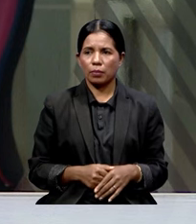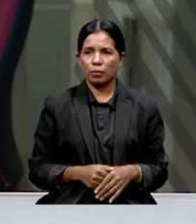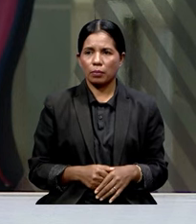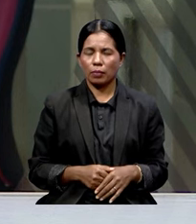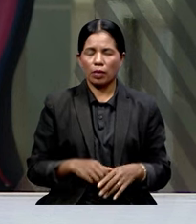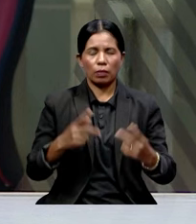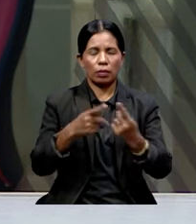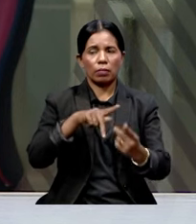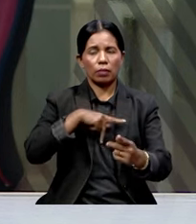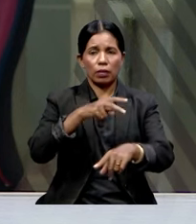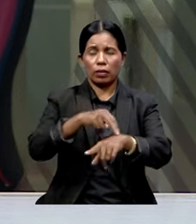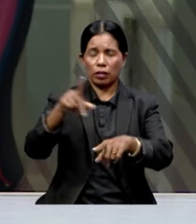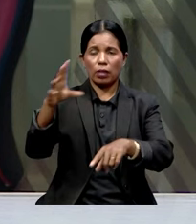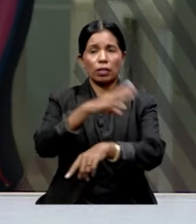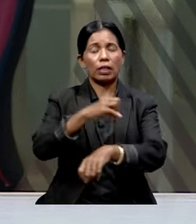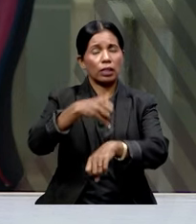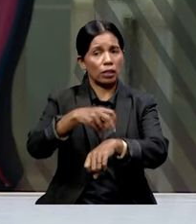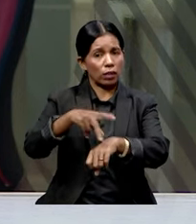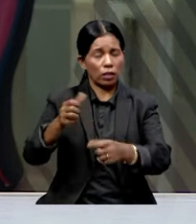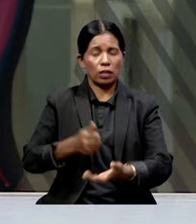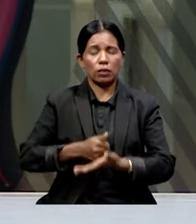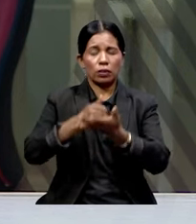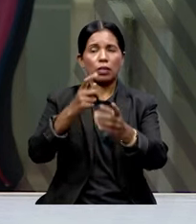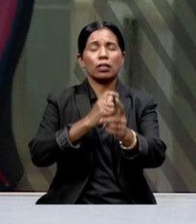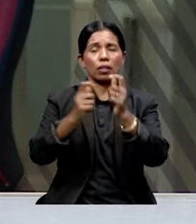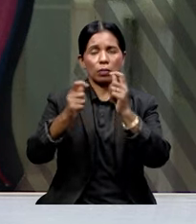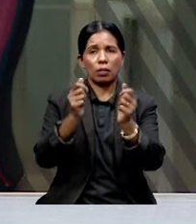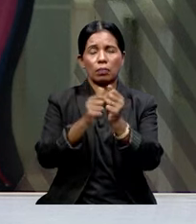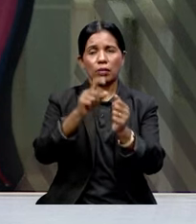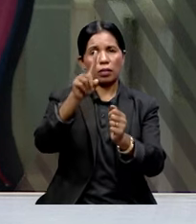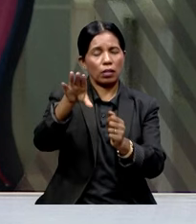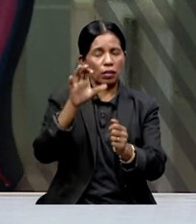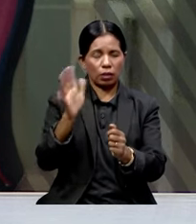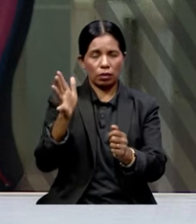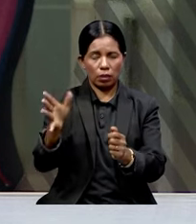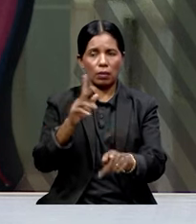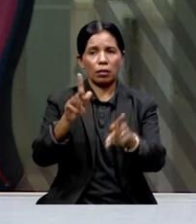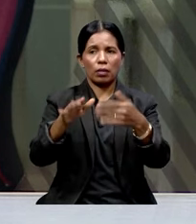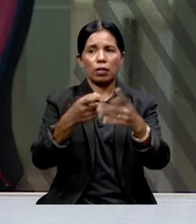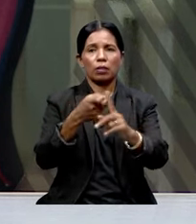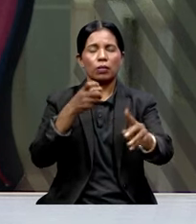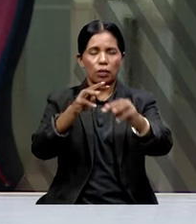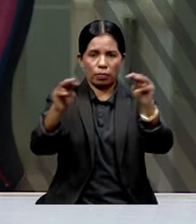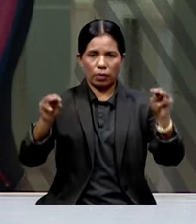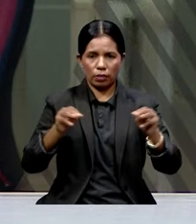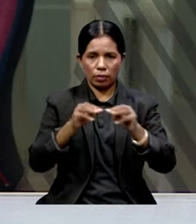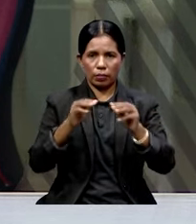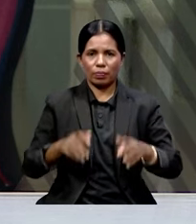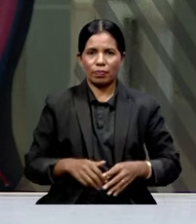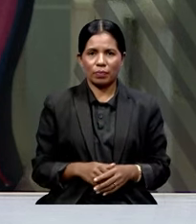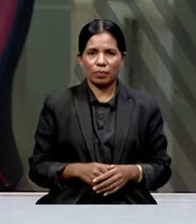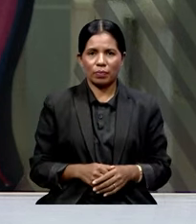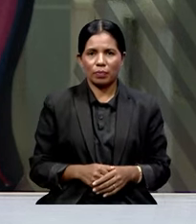Empreza Privada Nasionál Internasionál apoia transporte liuatus ida limanulu ma Peregrinu sira husi munisípiu.